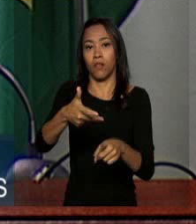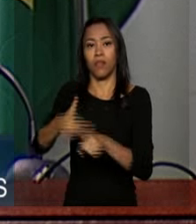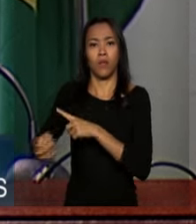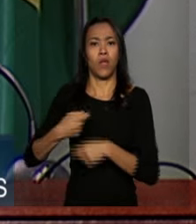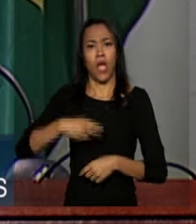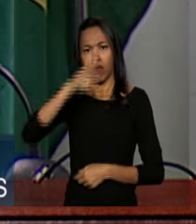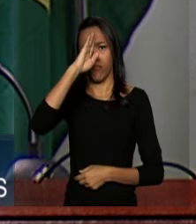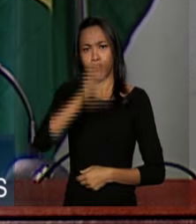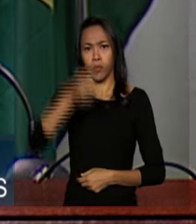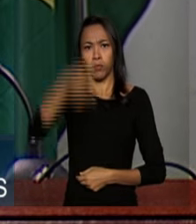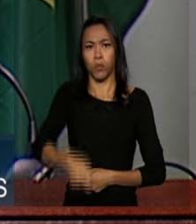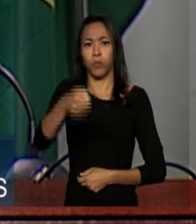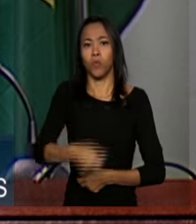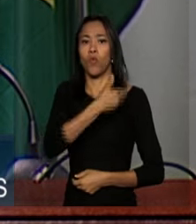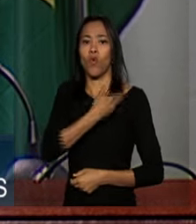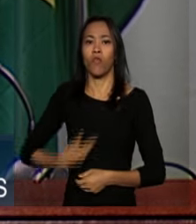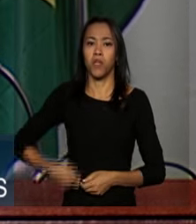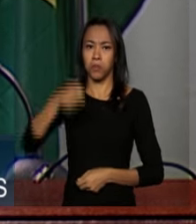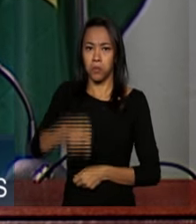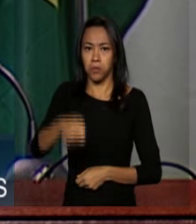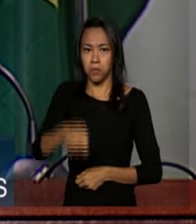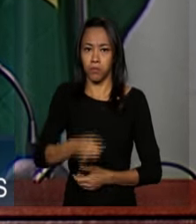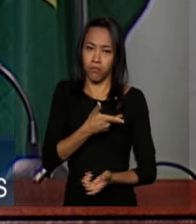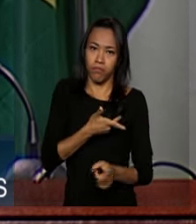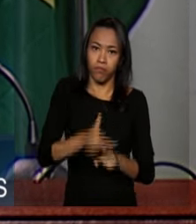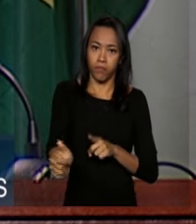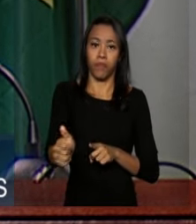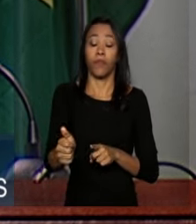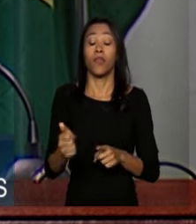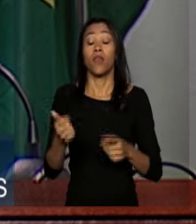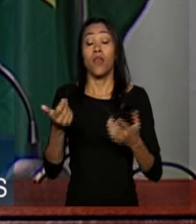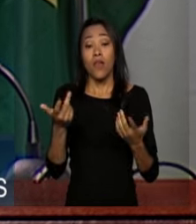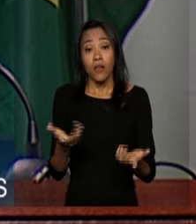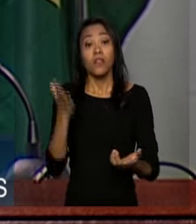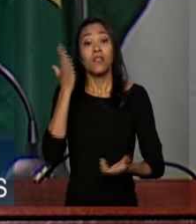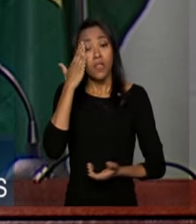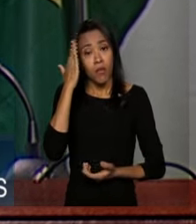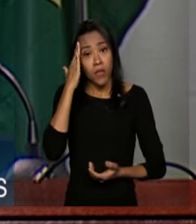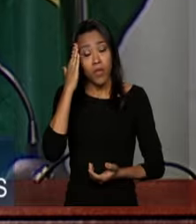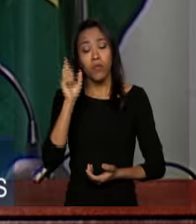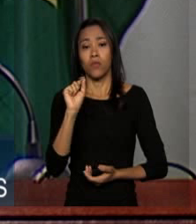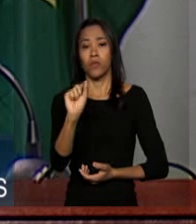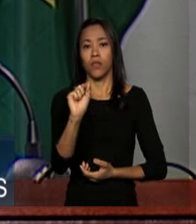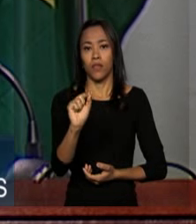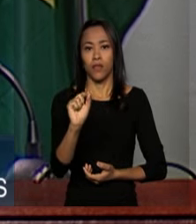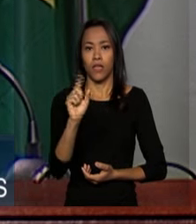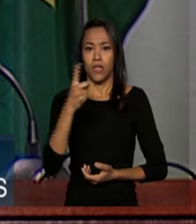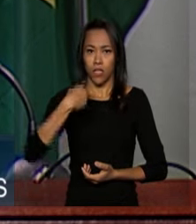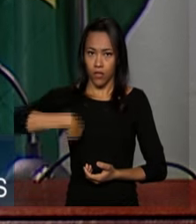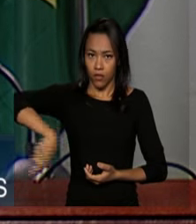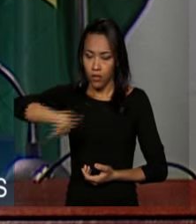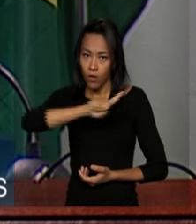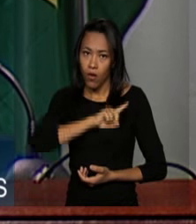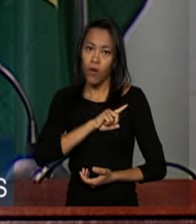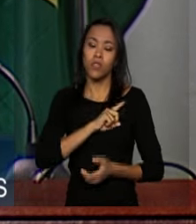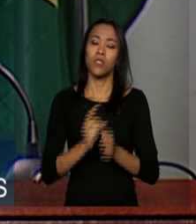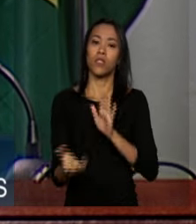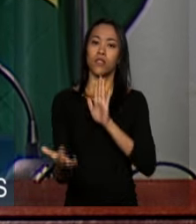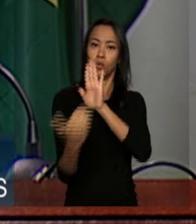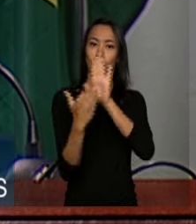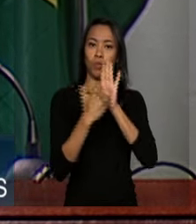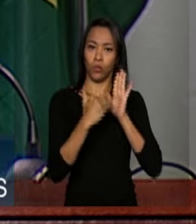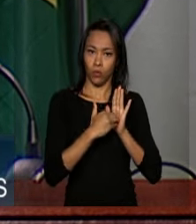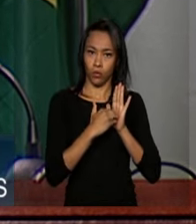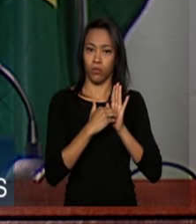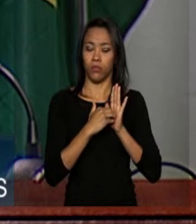Sabemos que ela também é cada vez mais possível porque empreendemos, nas últimas